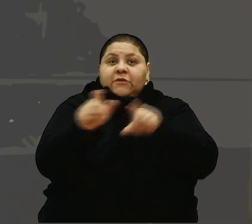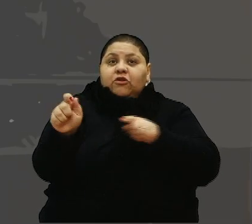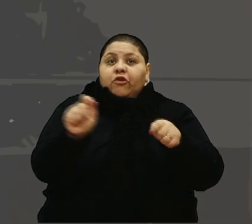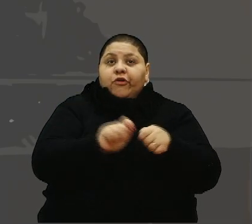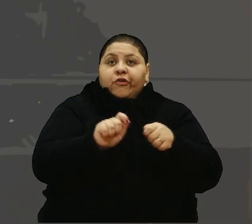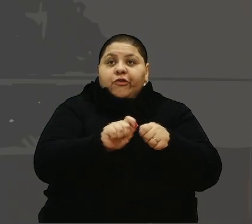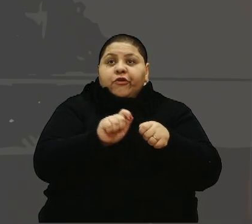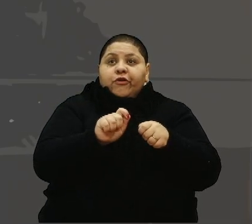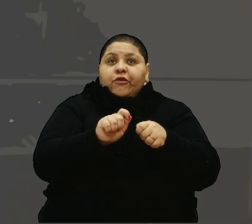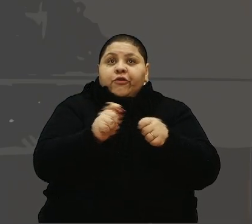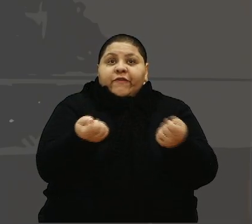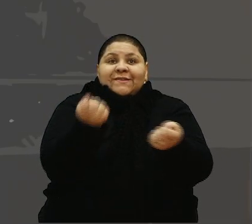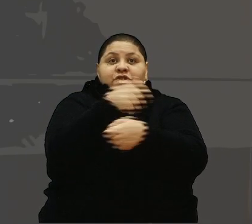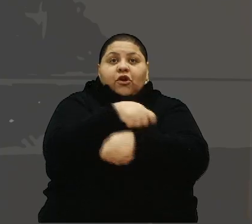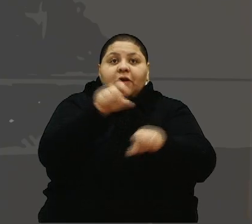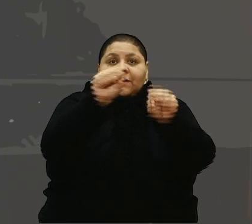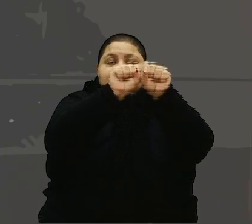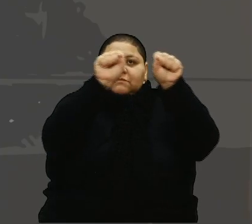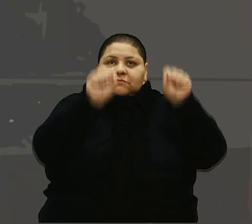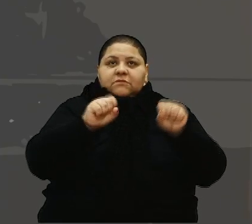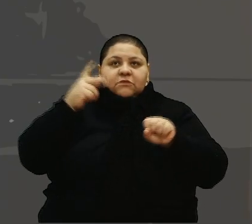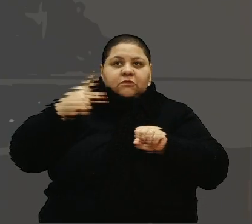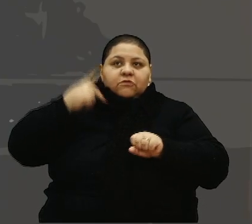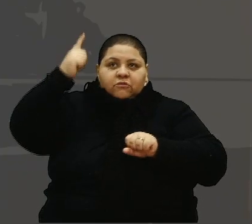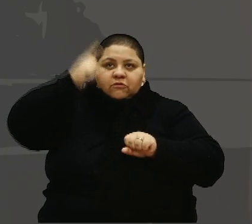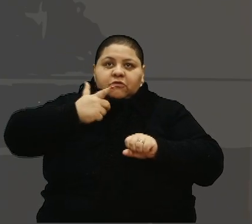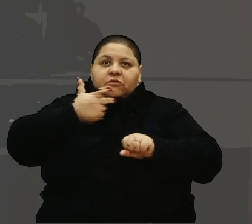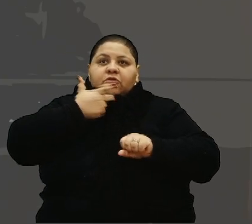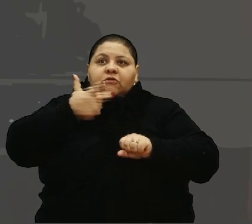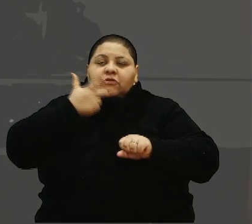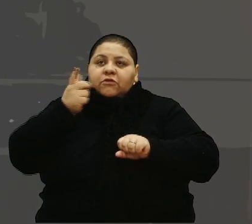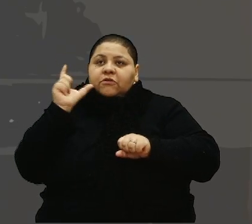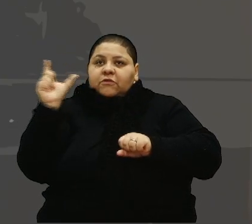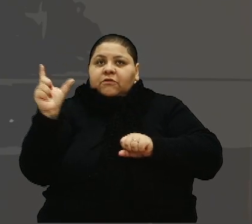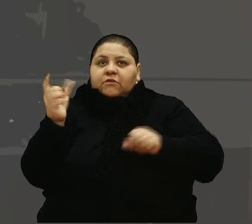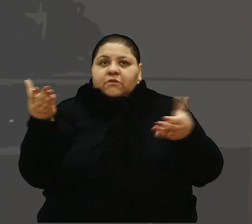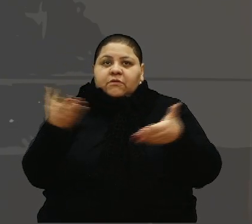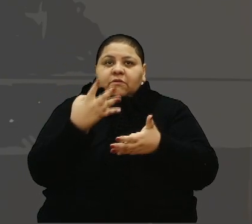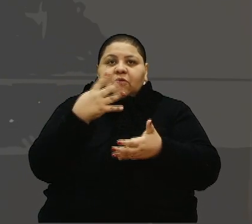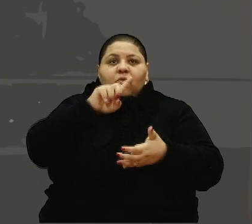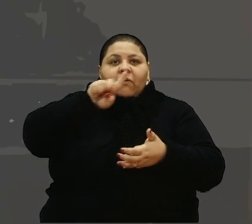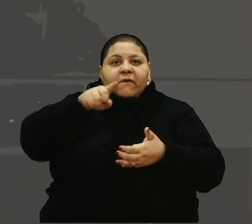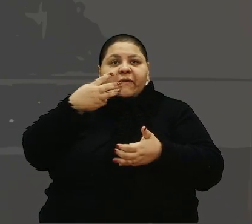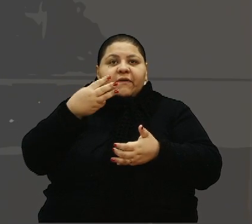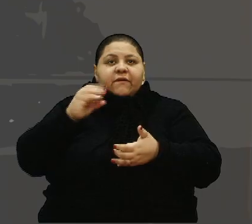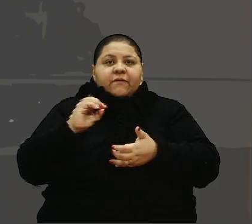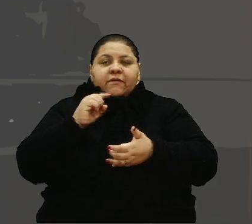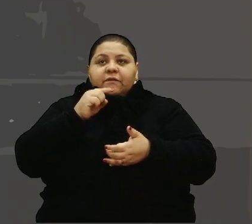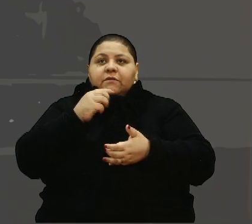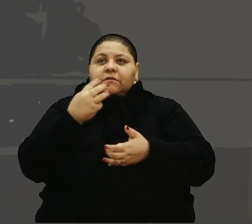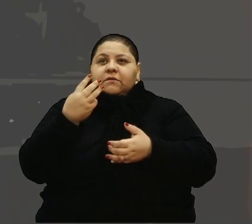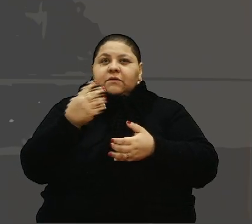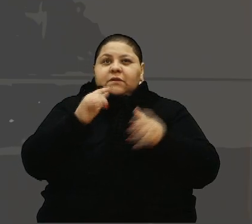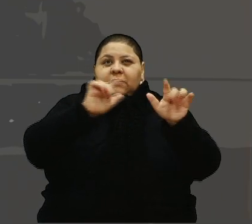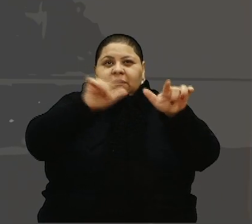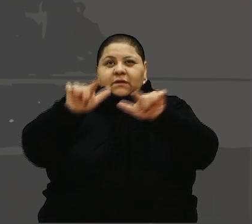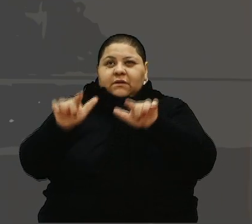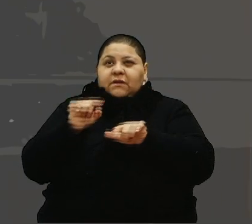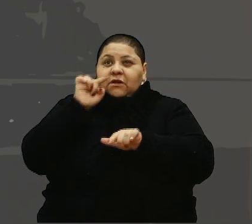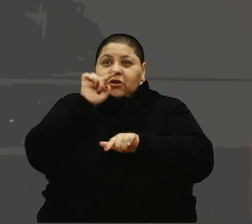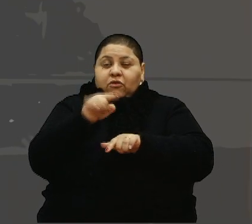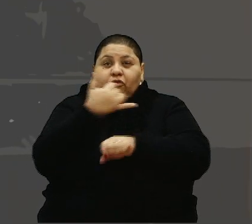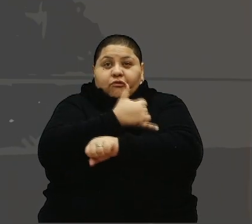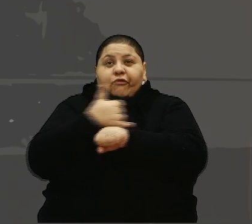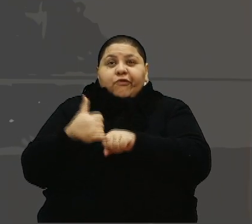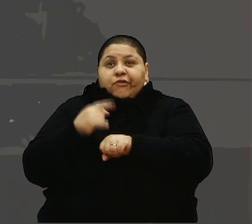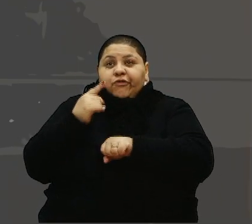a troca de sistema. O vereador Lucas referiu que a passagem hoje é 4,30. Esses 4,30, com essa